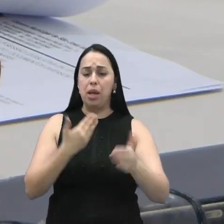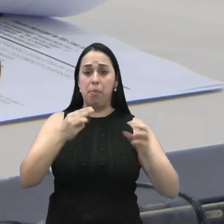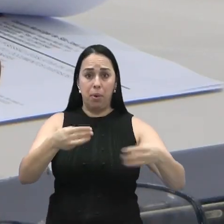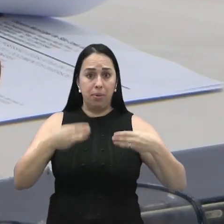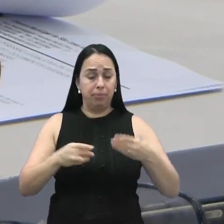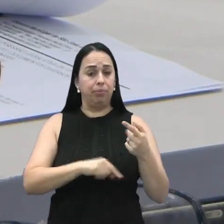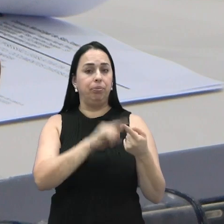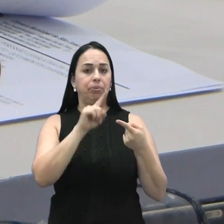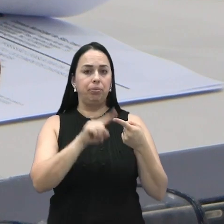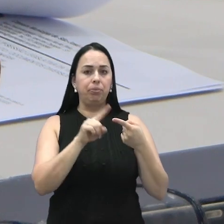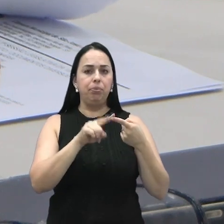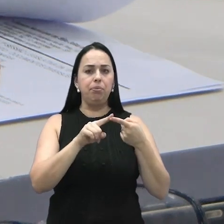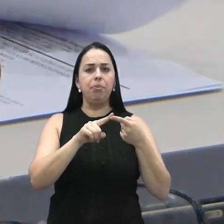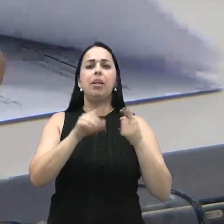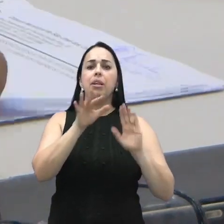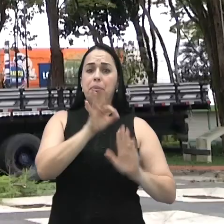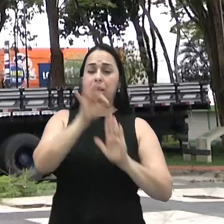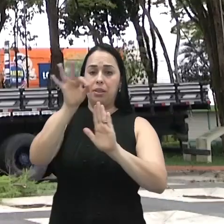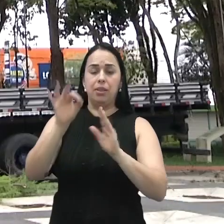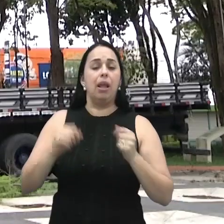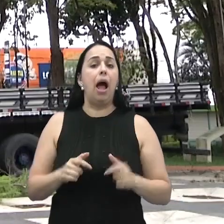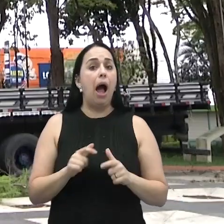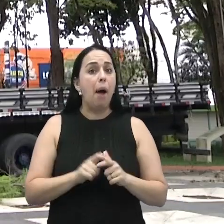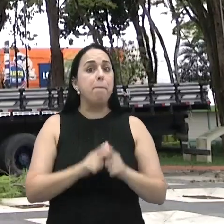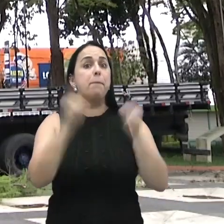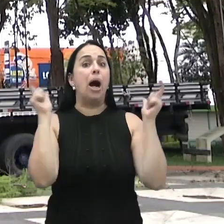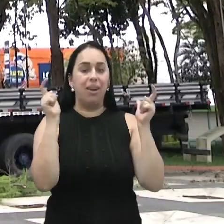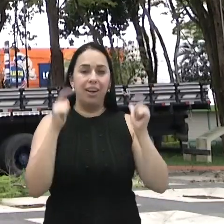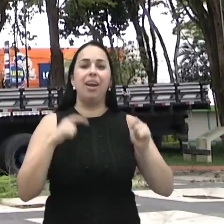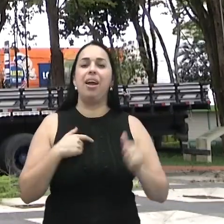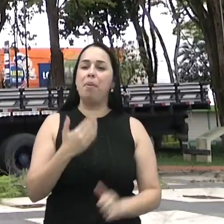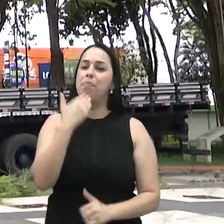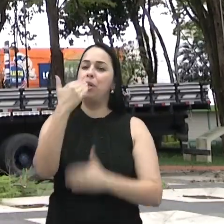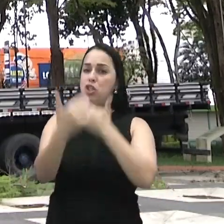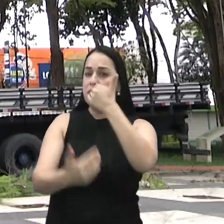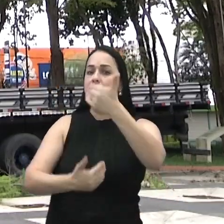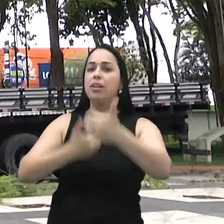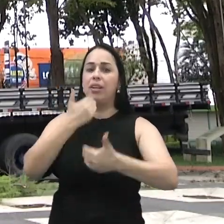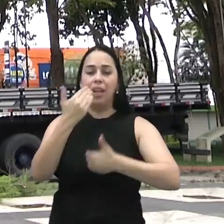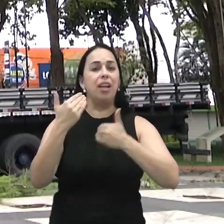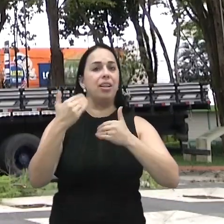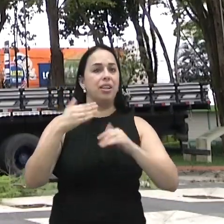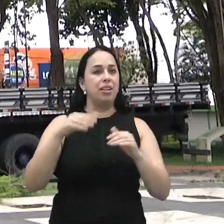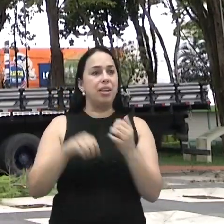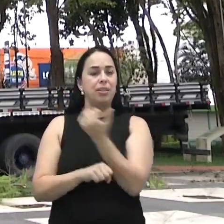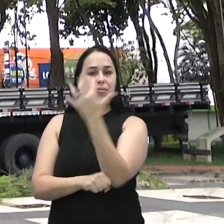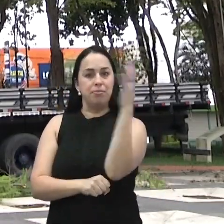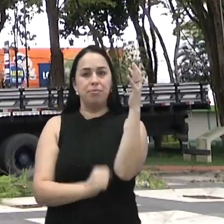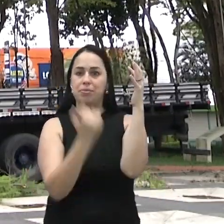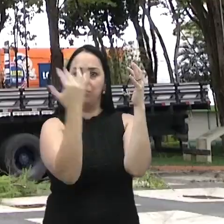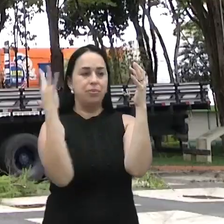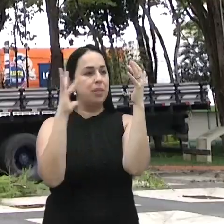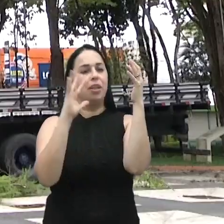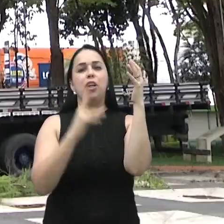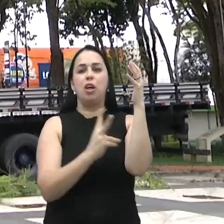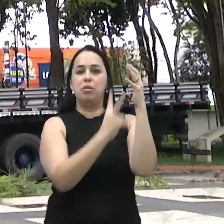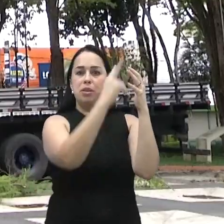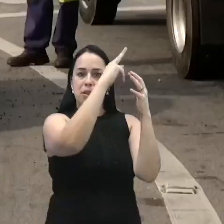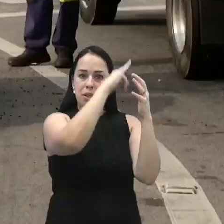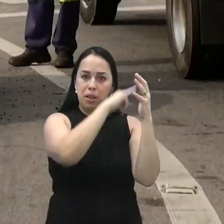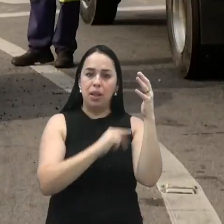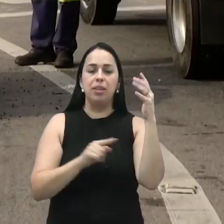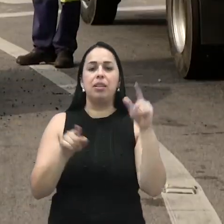Quanto aos requerimentos e indicações, a maior parte era formada por pedidos de serviços de manutenção pública na